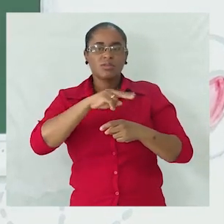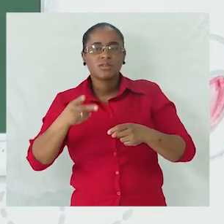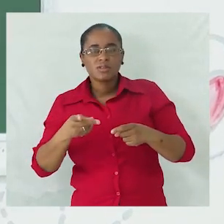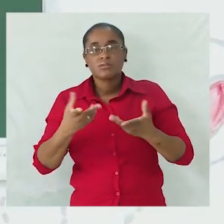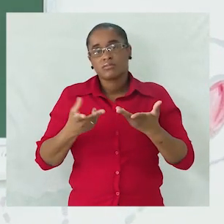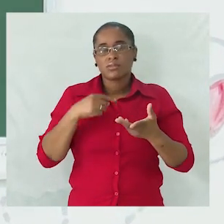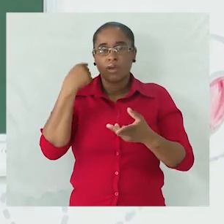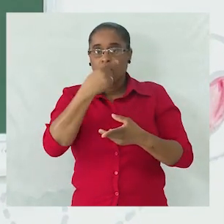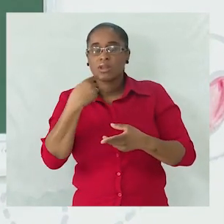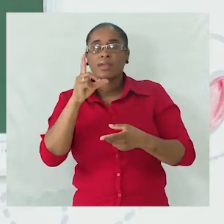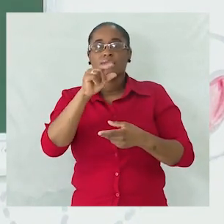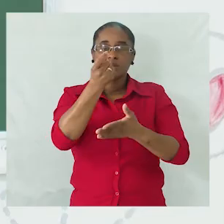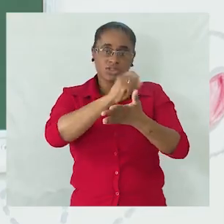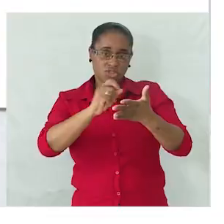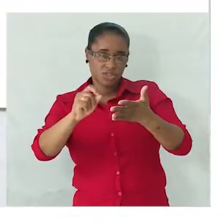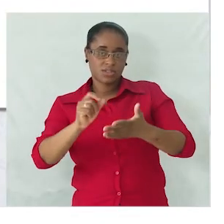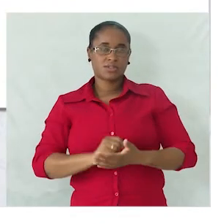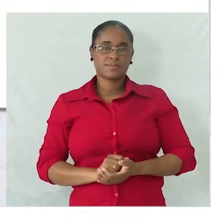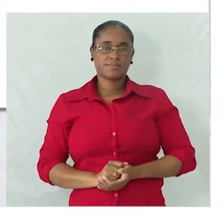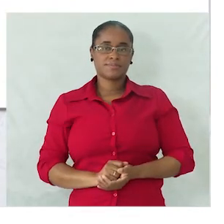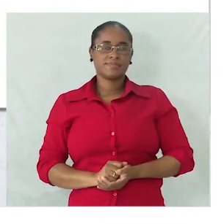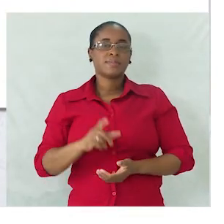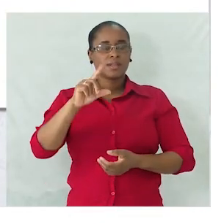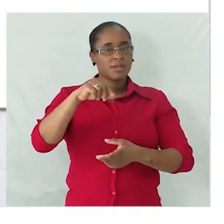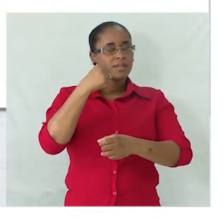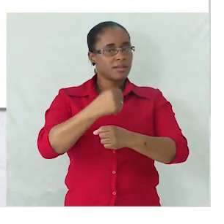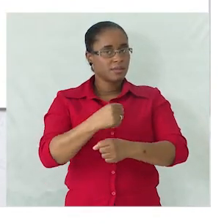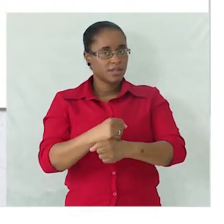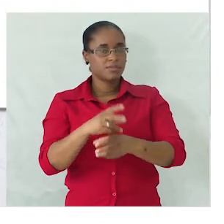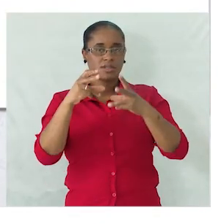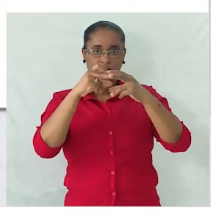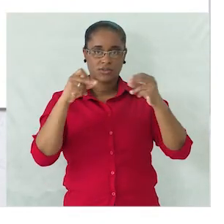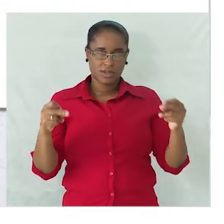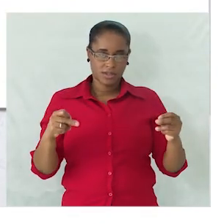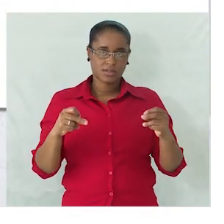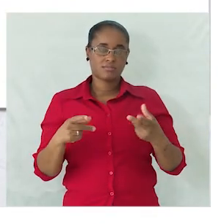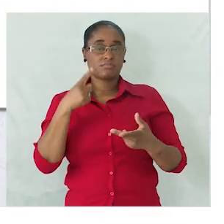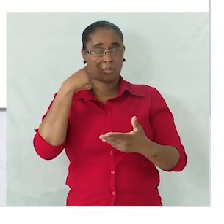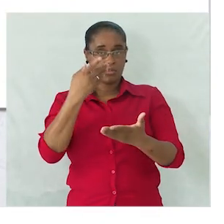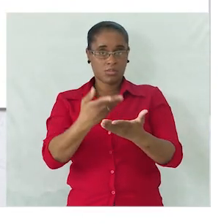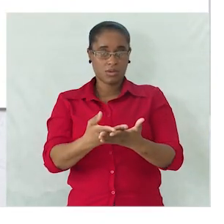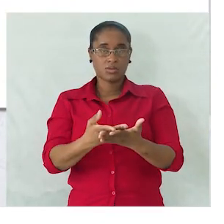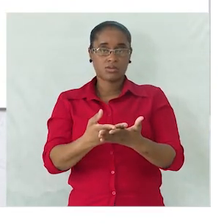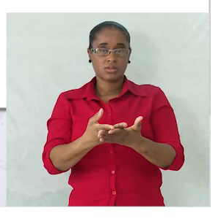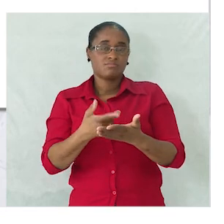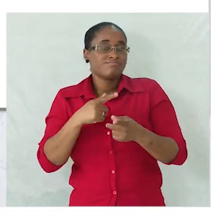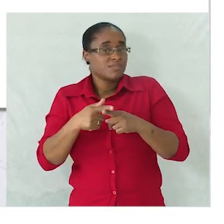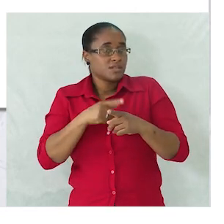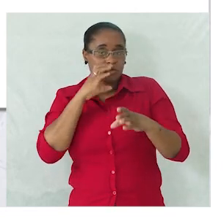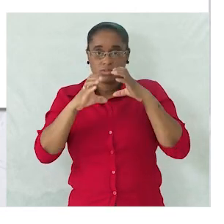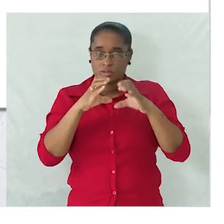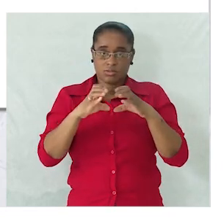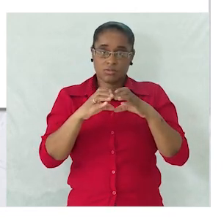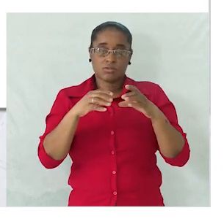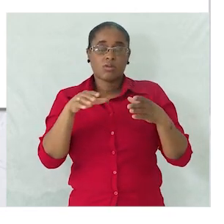oralidade quanto na escrita. Nós vimos também que as frases demonstram intenções comunicativas, conforme o